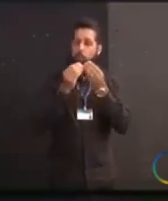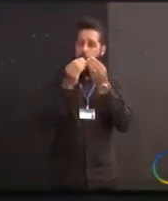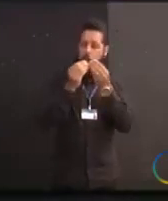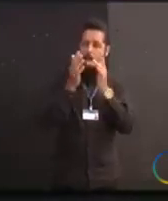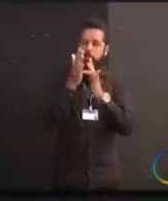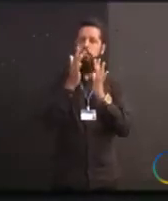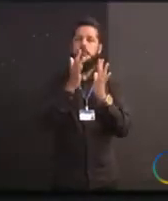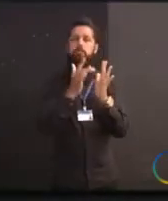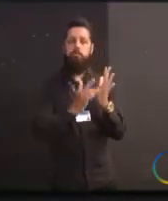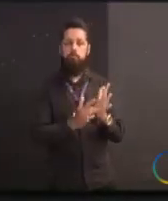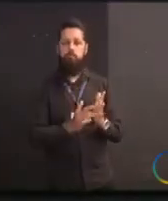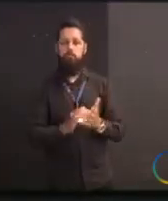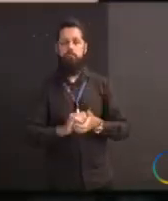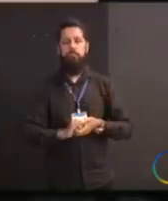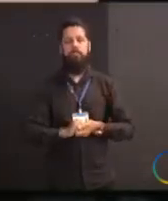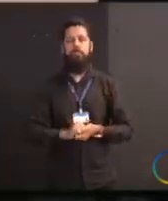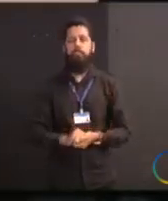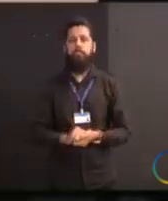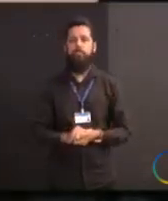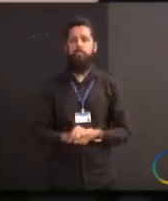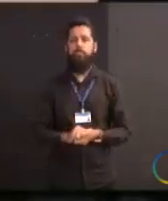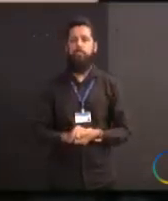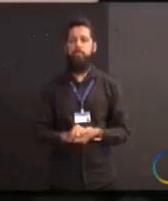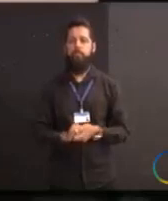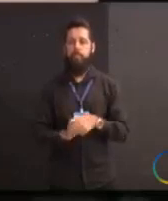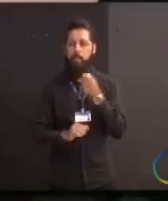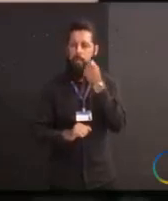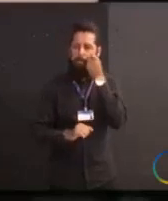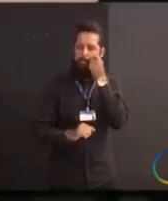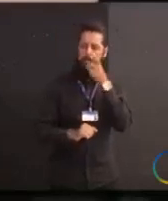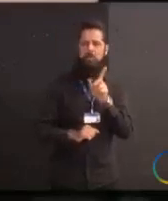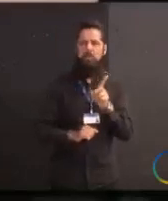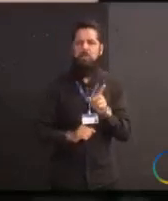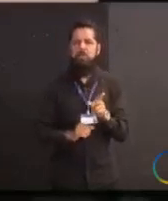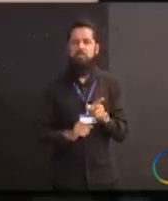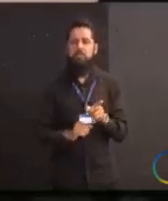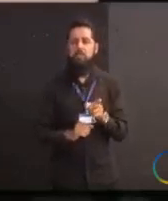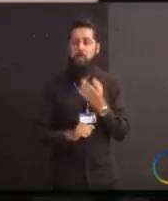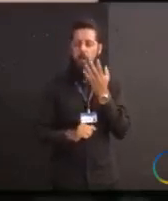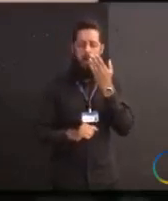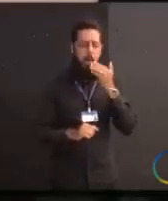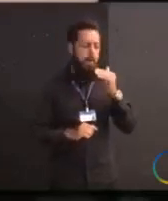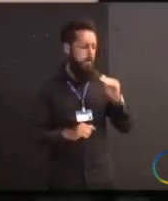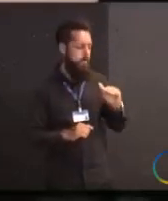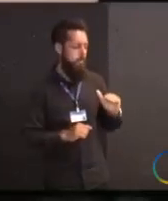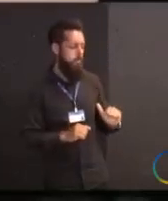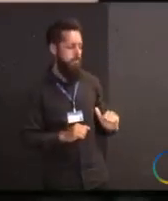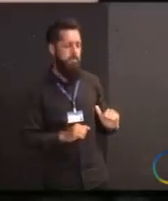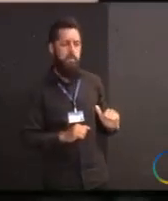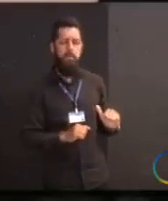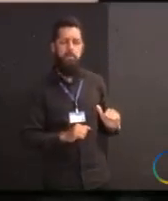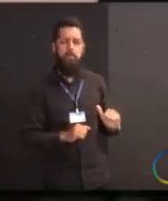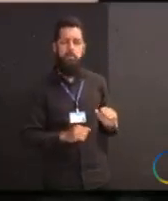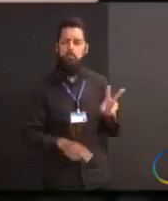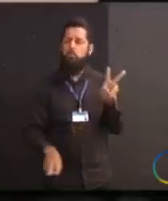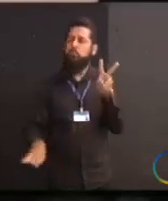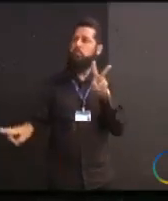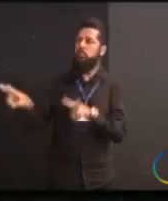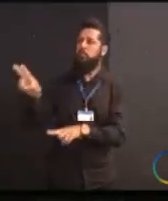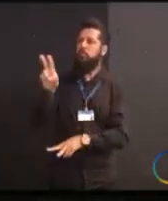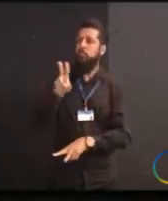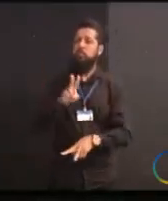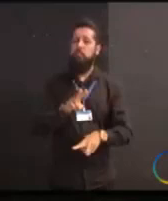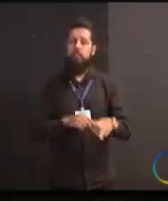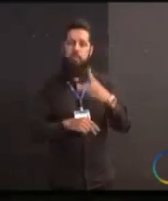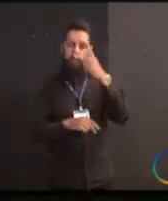católico. E esse estranho e bondoso menino enxergava os mortos.